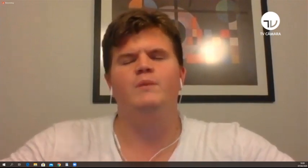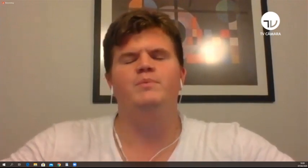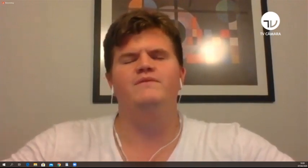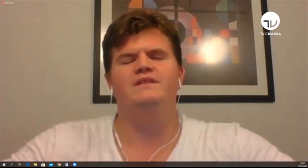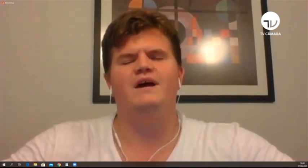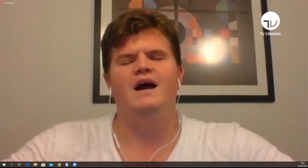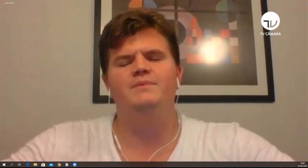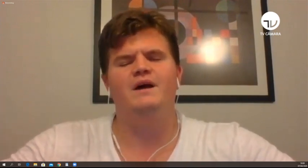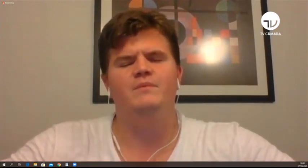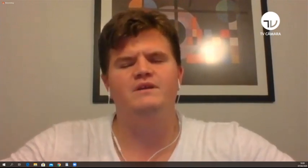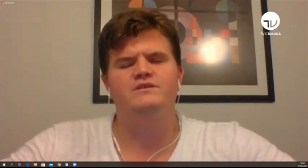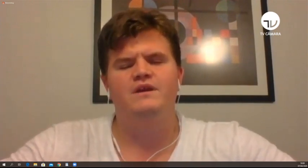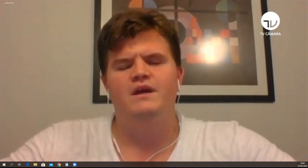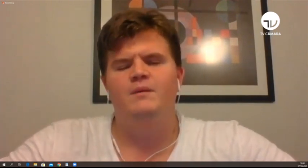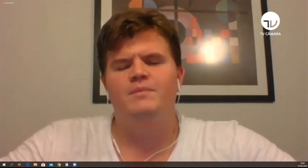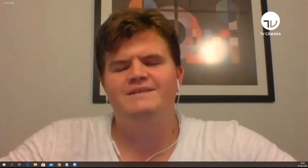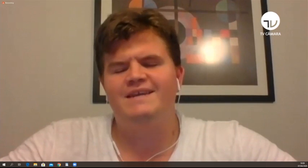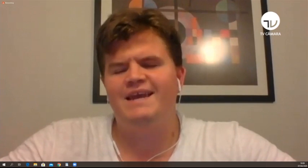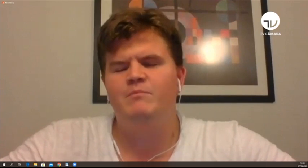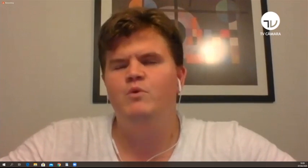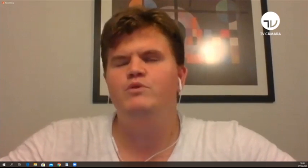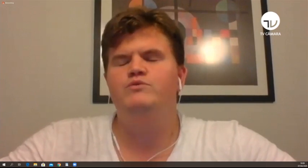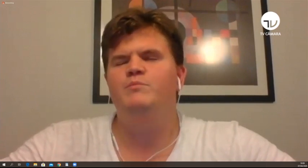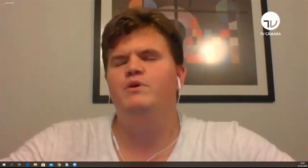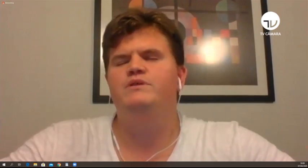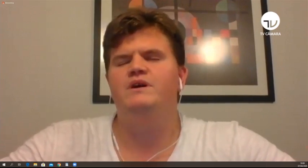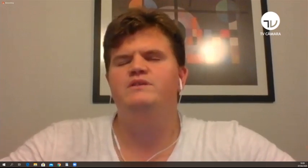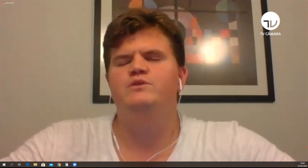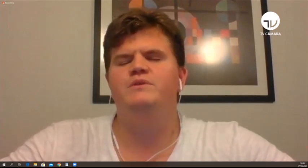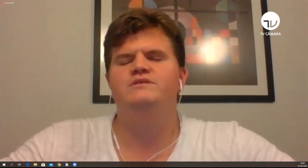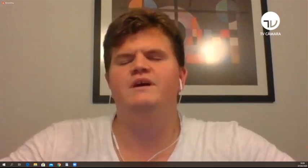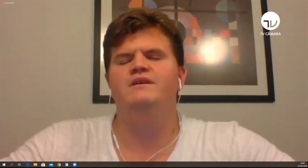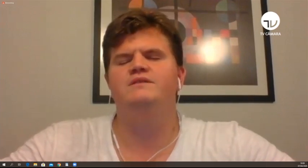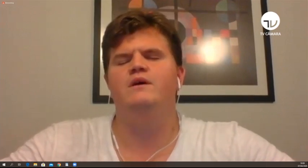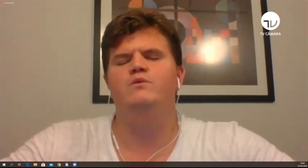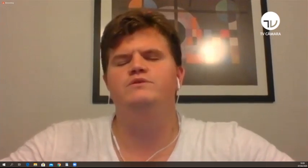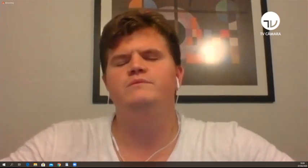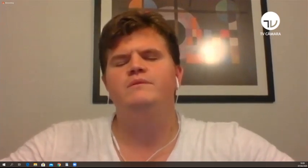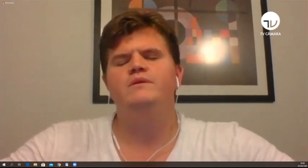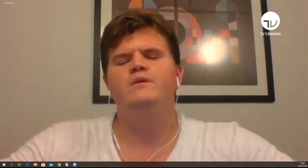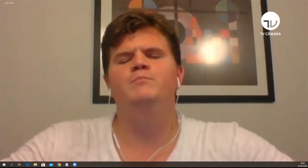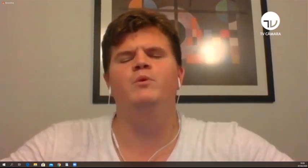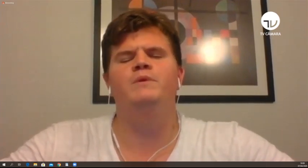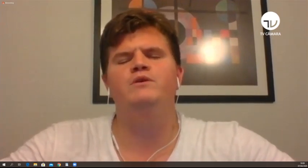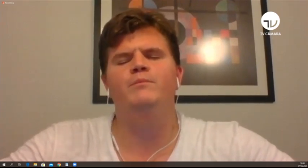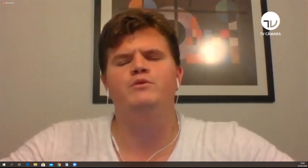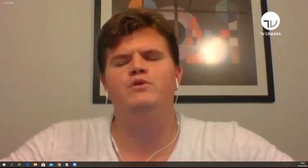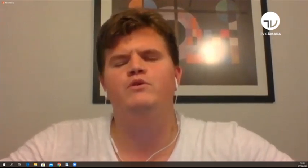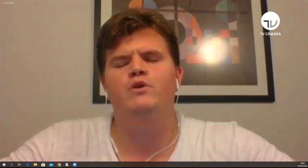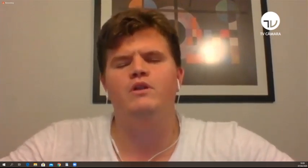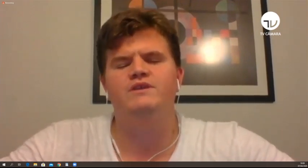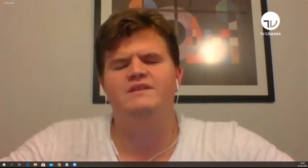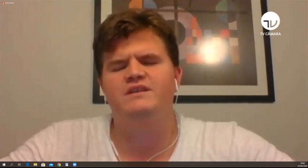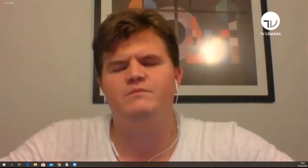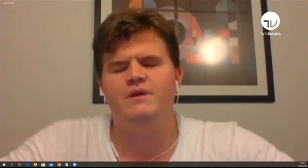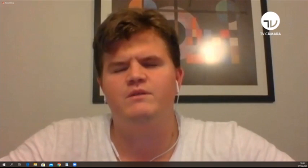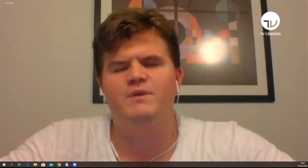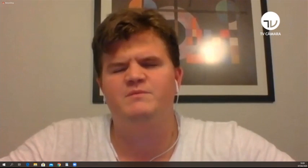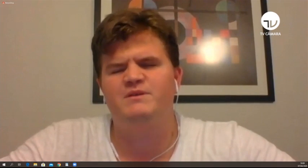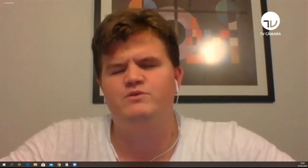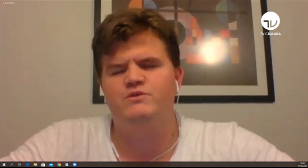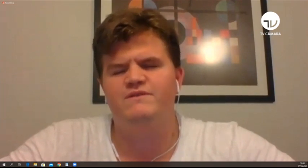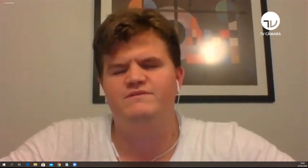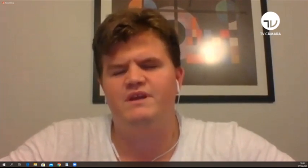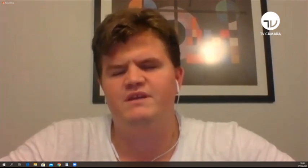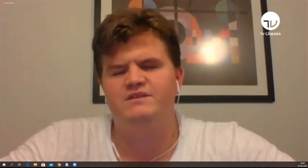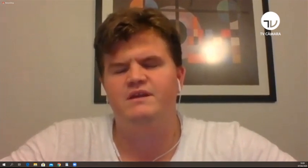quero só aproveitar rapidamente para dizer que é muito importante que o Ministério da Saúde publique um protocolo de atendimento para as